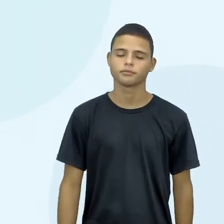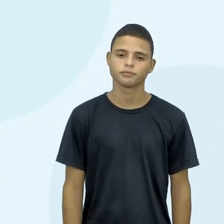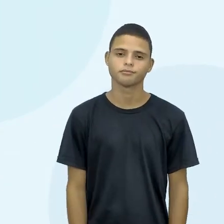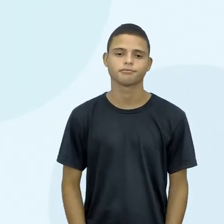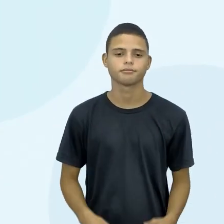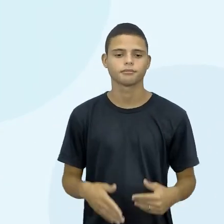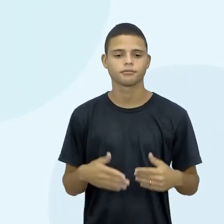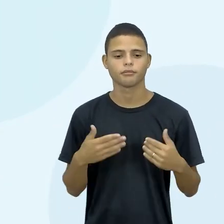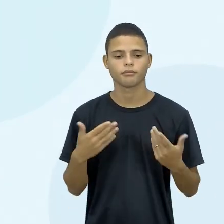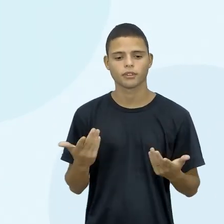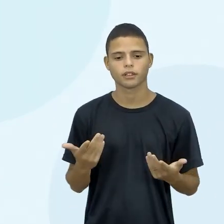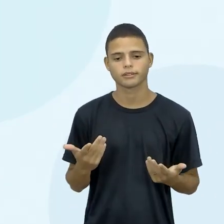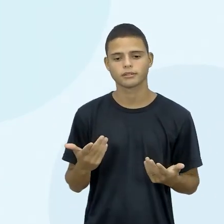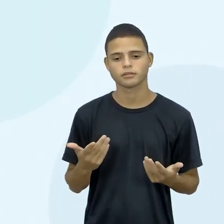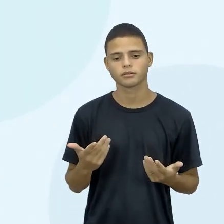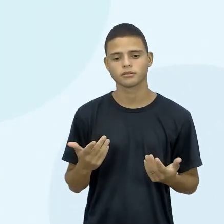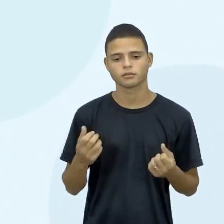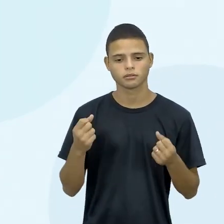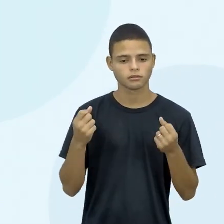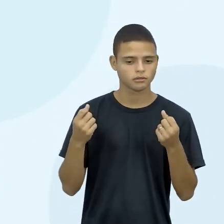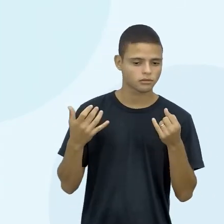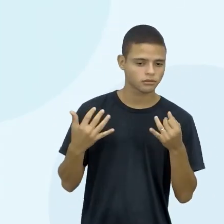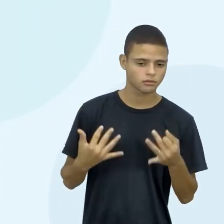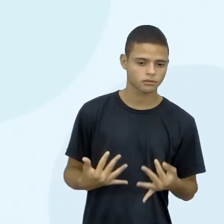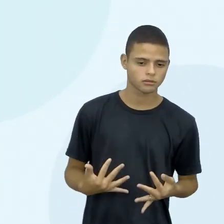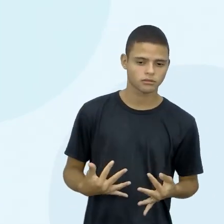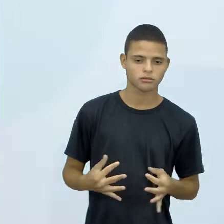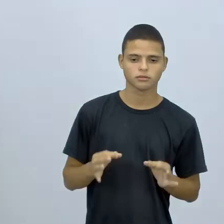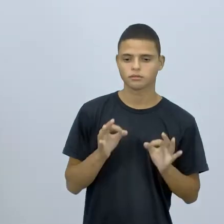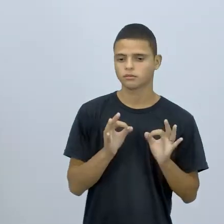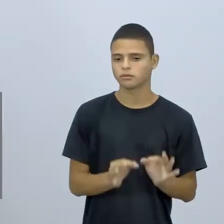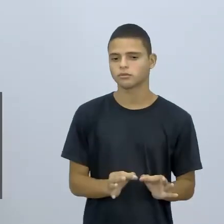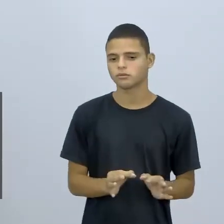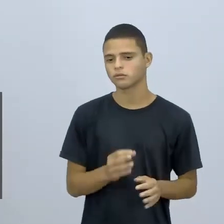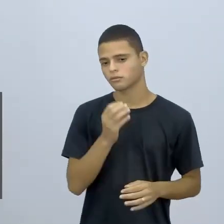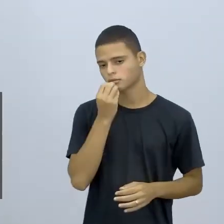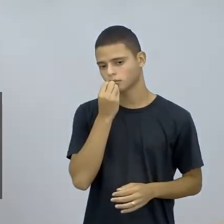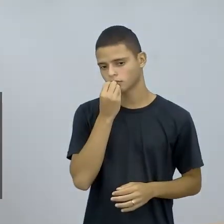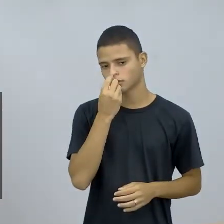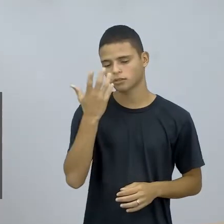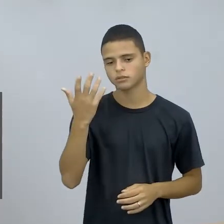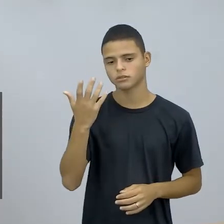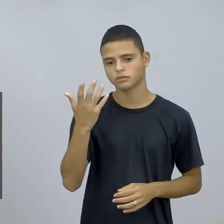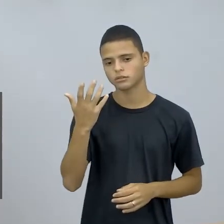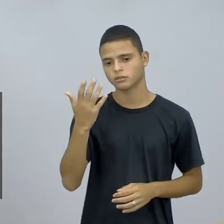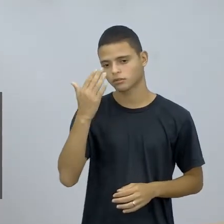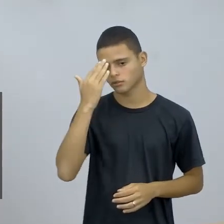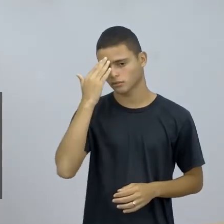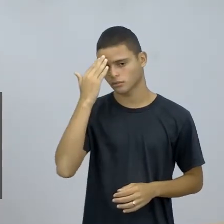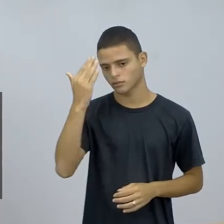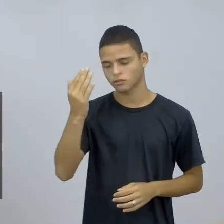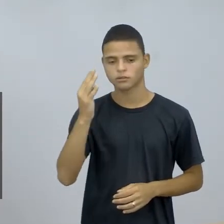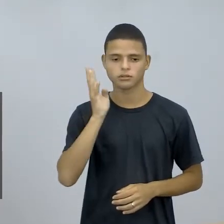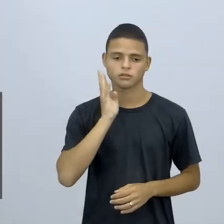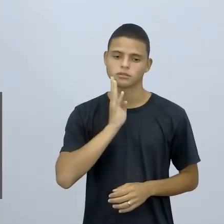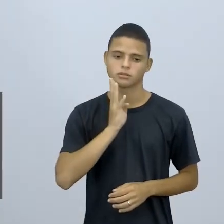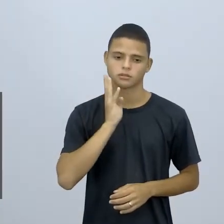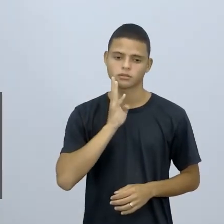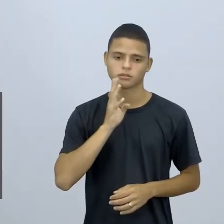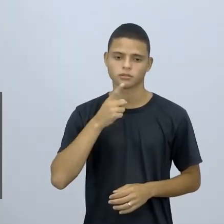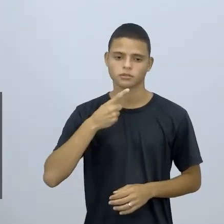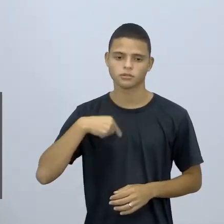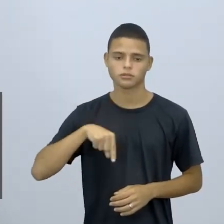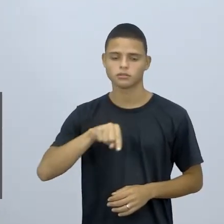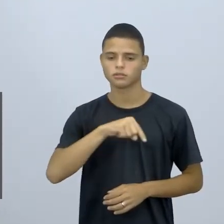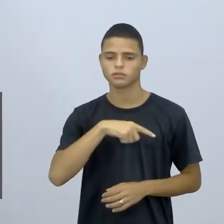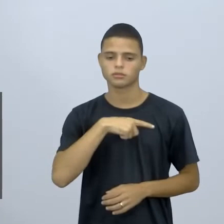aí, a minha descrição dessa imagem? Perfeito. Perfeito. Foi boa, Tânia? Muito boa, Mara, muito boa mesmo. Que bacana, porque é essa a intenção